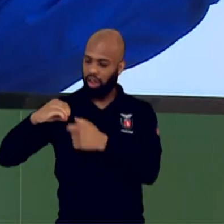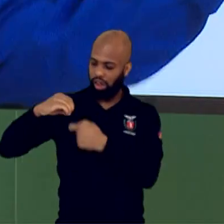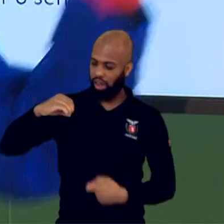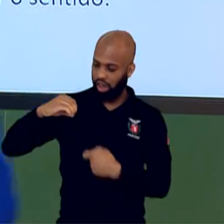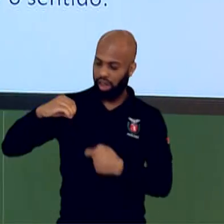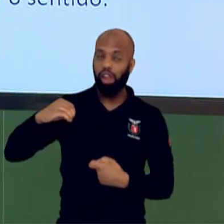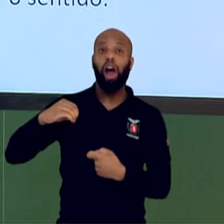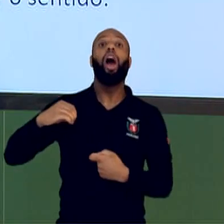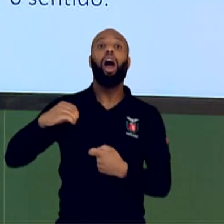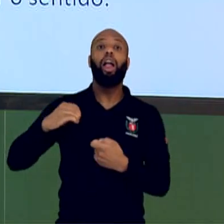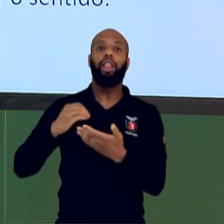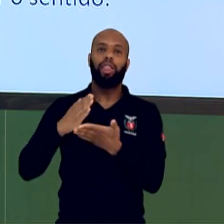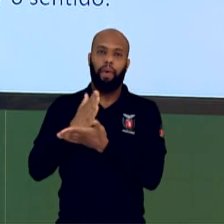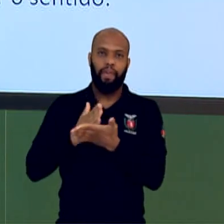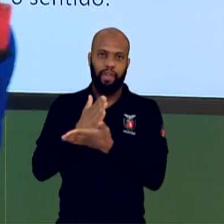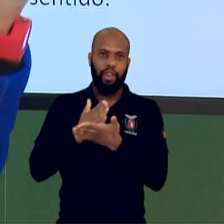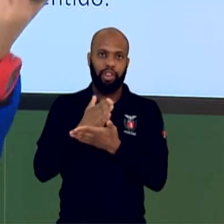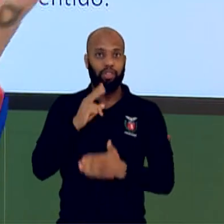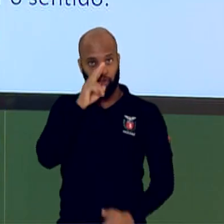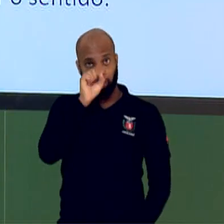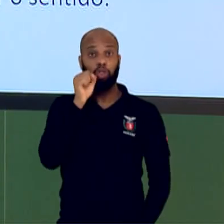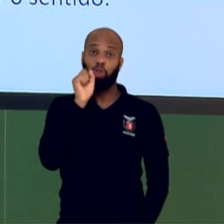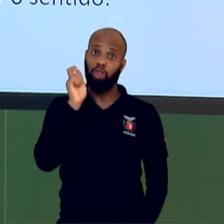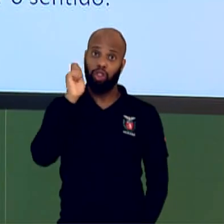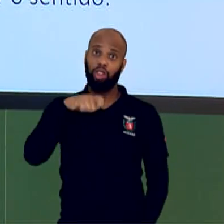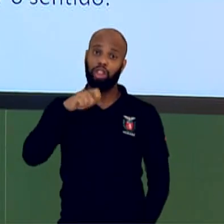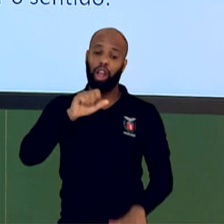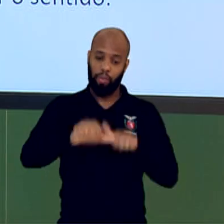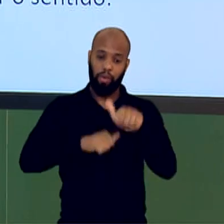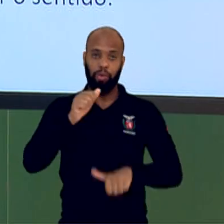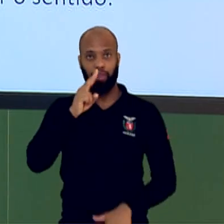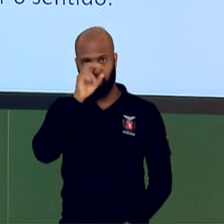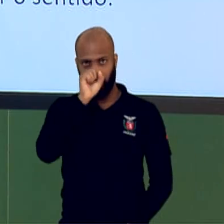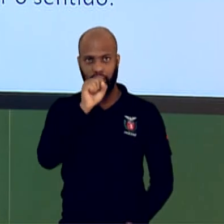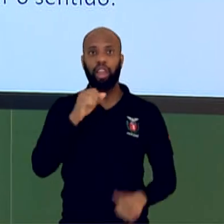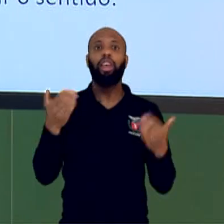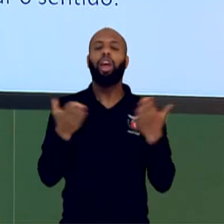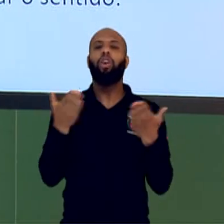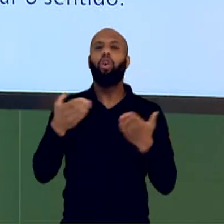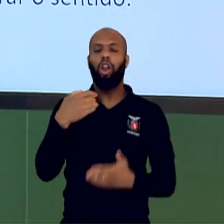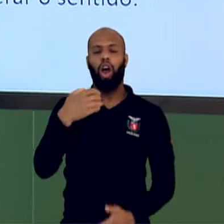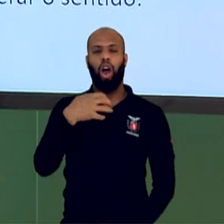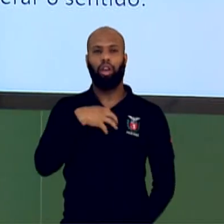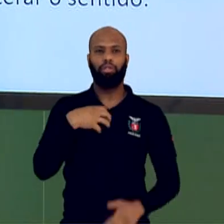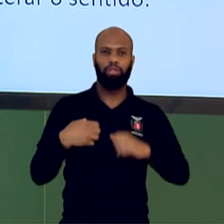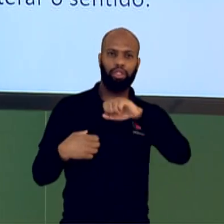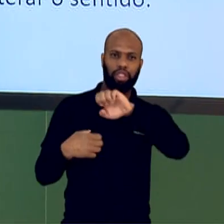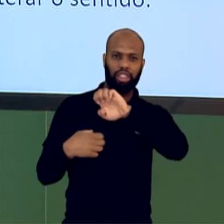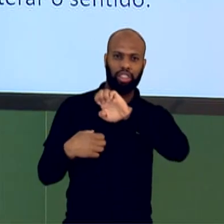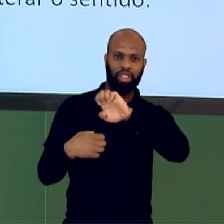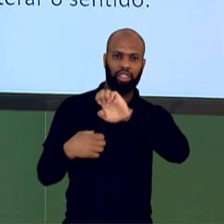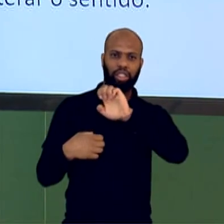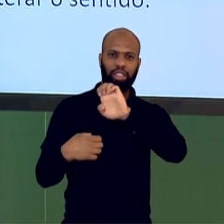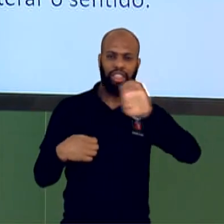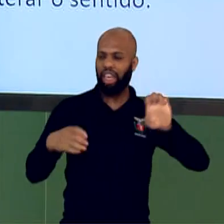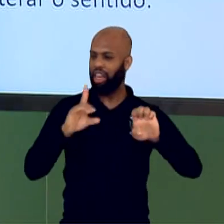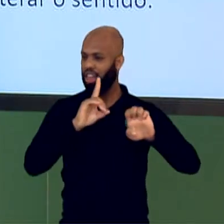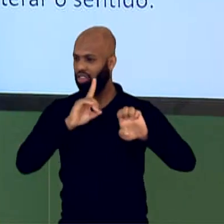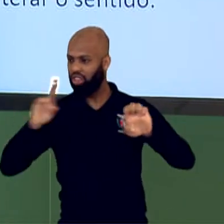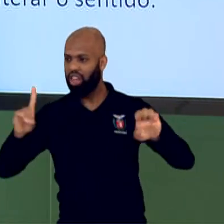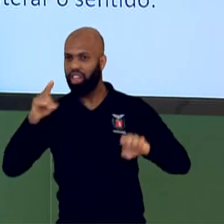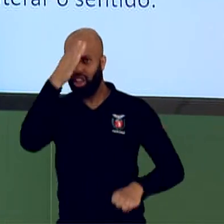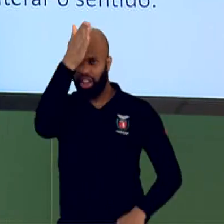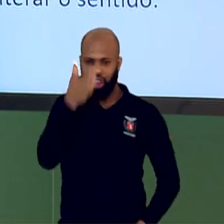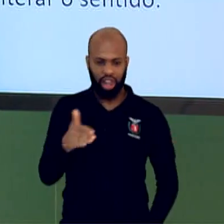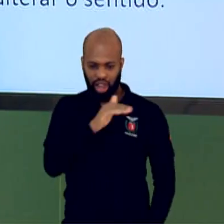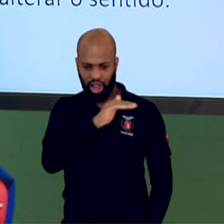força? Então você consegue alterar a força. Você consegue alterar sentido e direção? Vamos continuar no exemplo da polia. Se eu não tivesse a